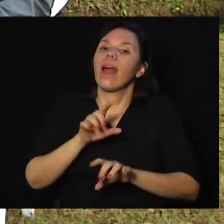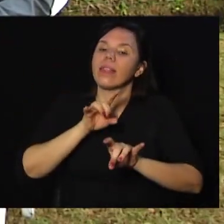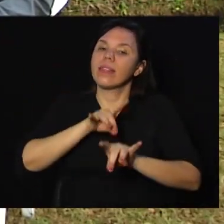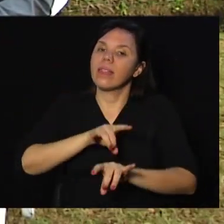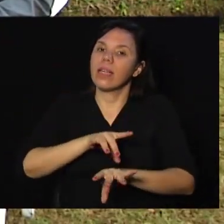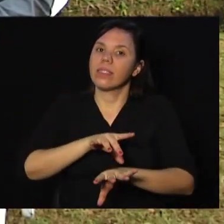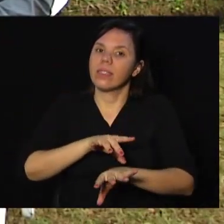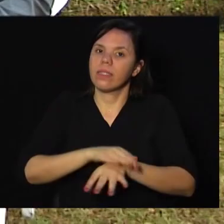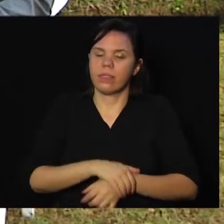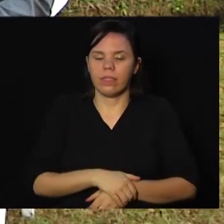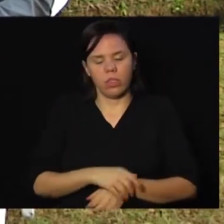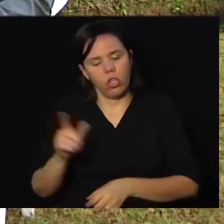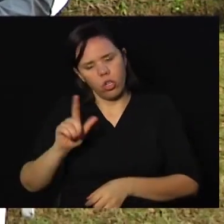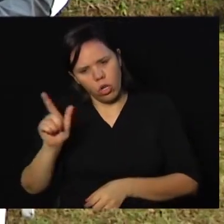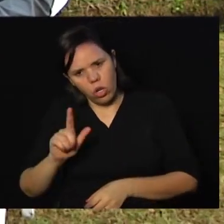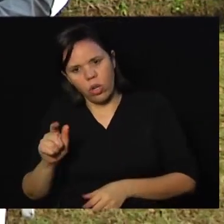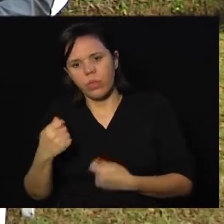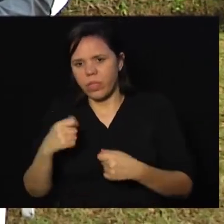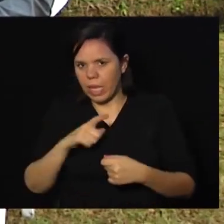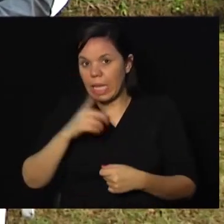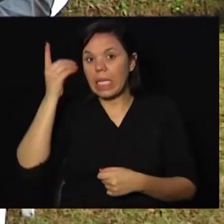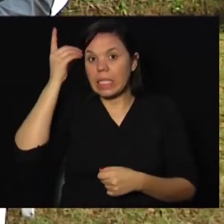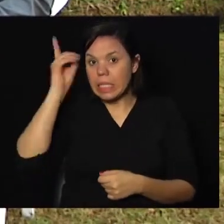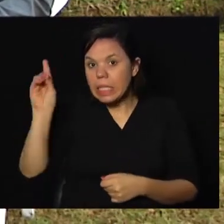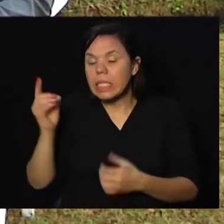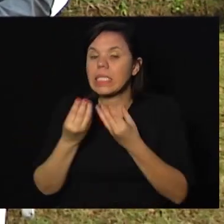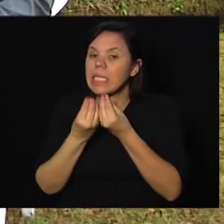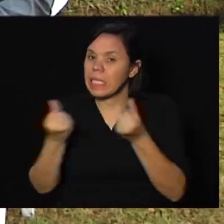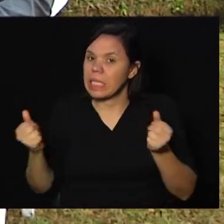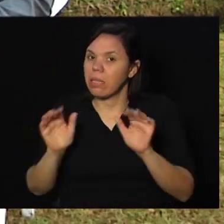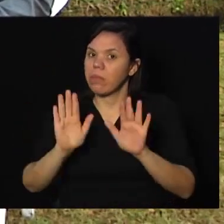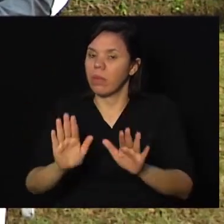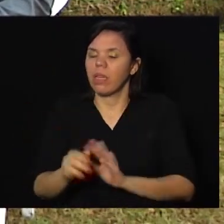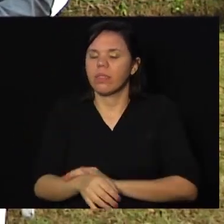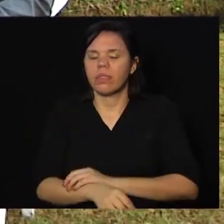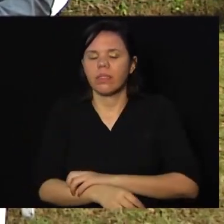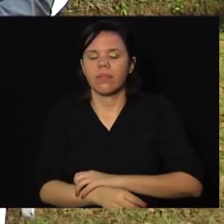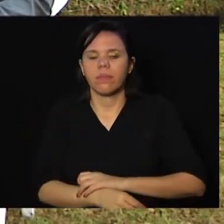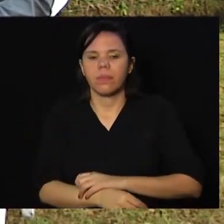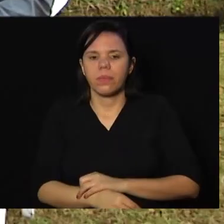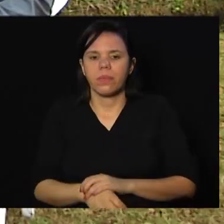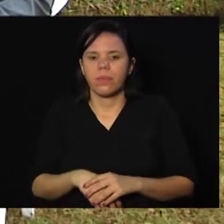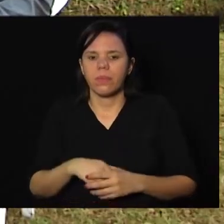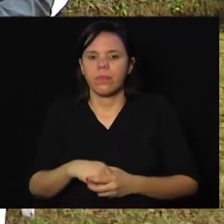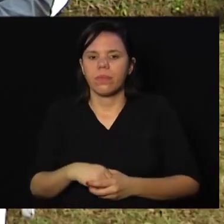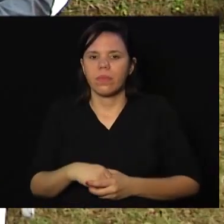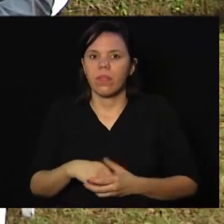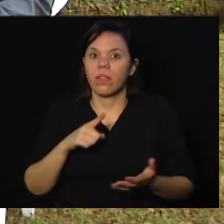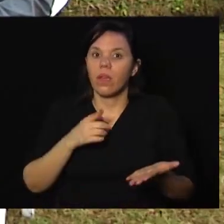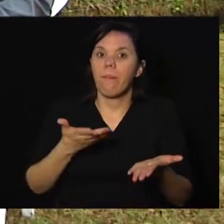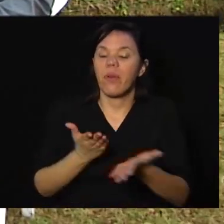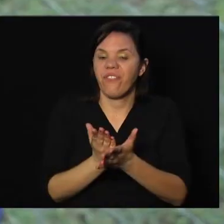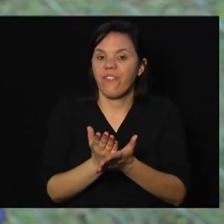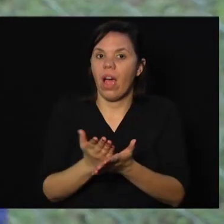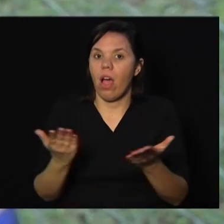é lógico, o menino tem que ter aptidão, tem que ter qualidade também, mas a forma vamos dizer, de aprovar um